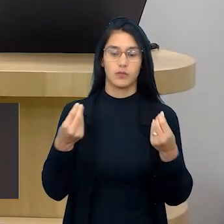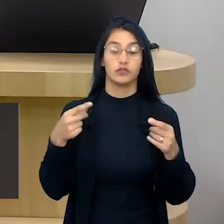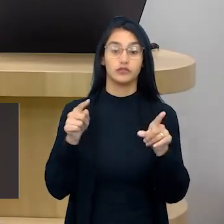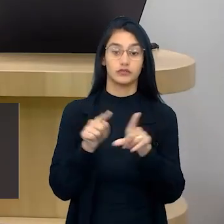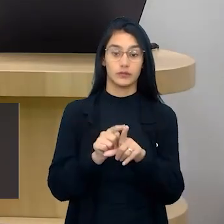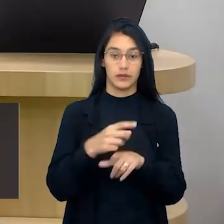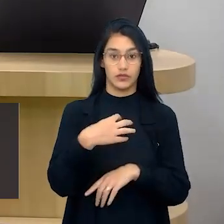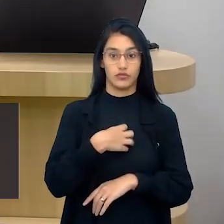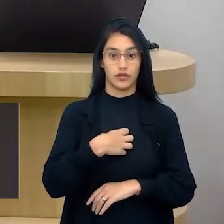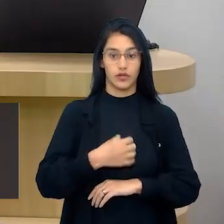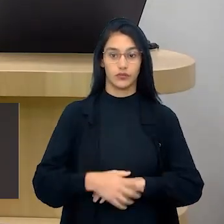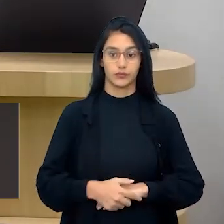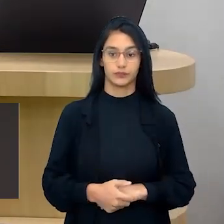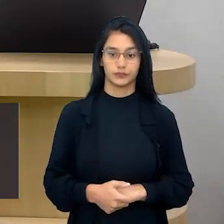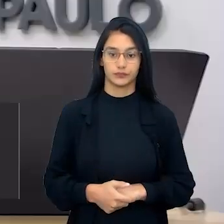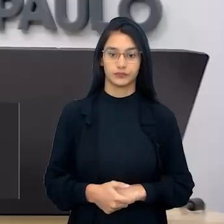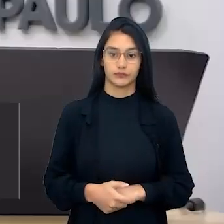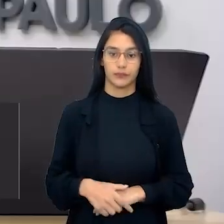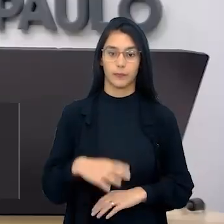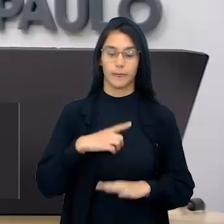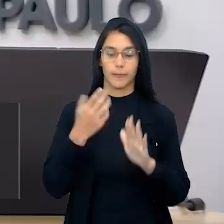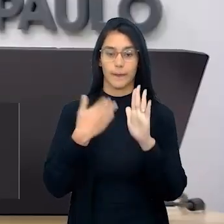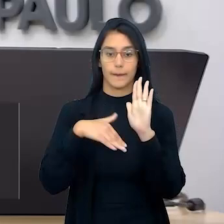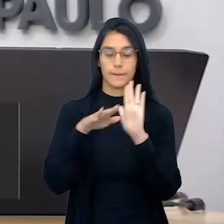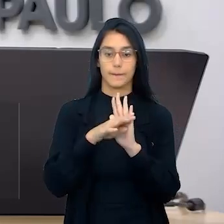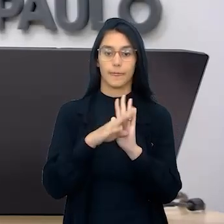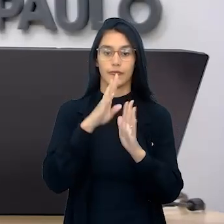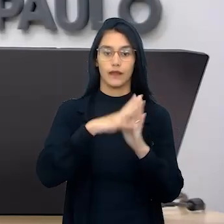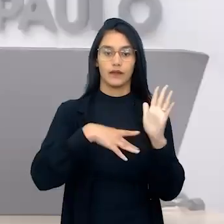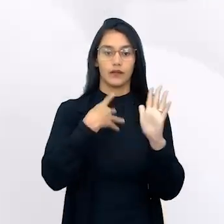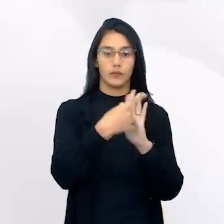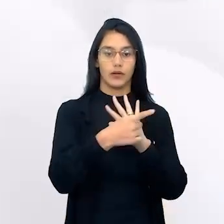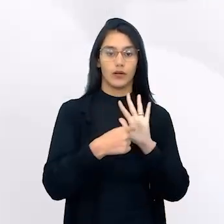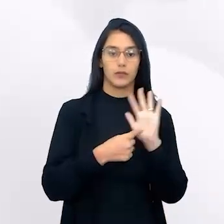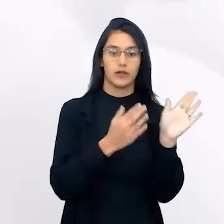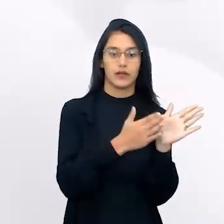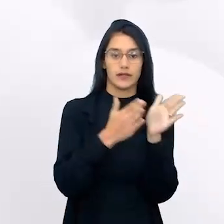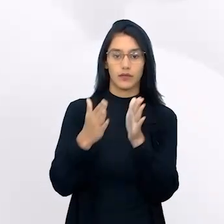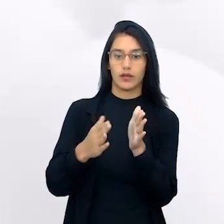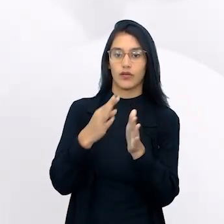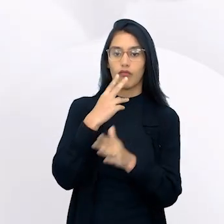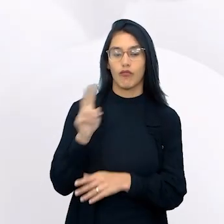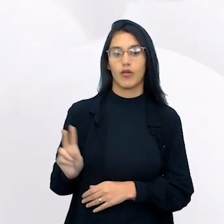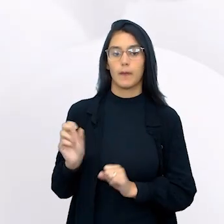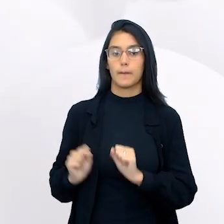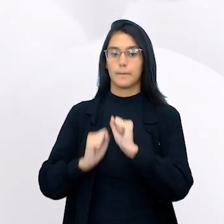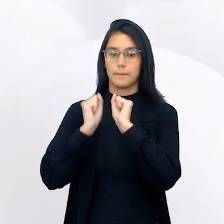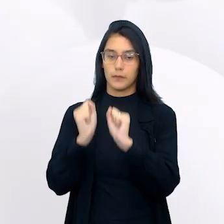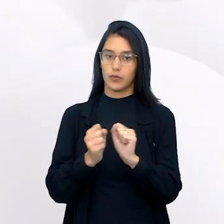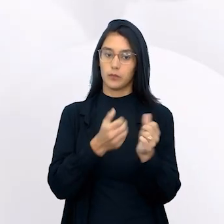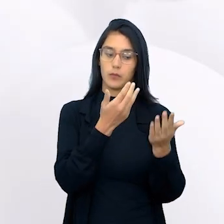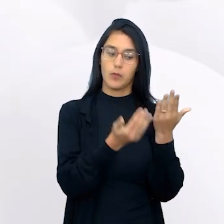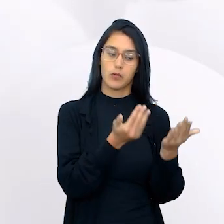nesse sentido, né? Exatamente. Tem mais um aí, ó. A tabela abaixo mostra a sequência de valores que podem ser